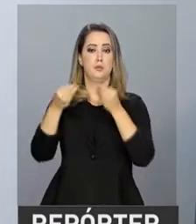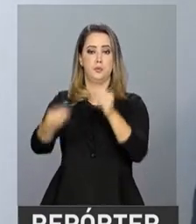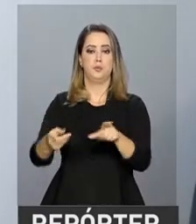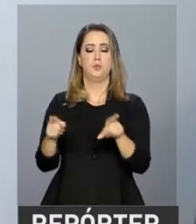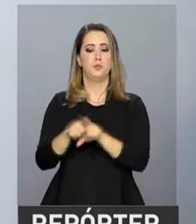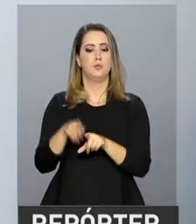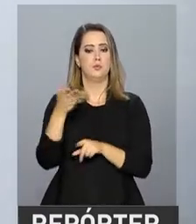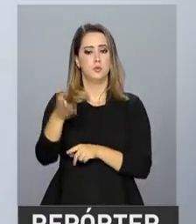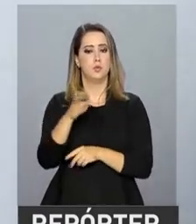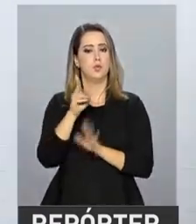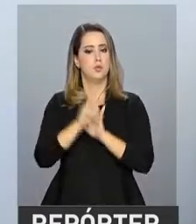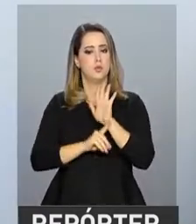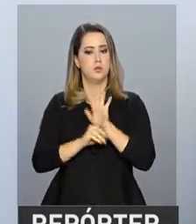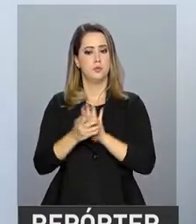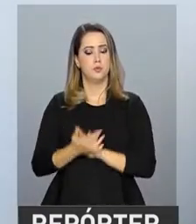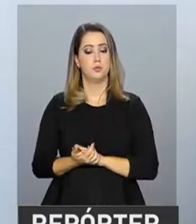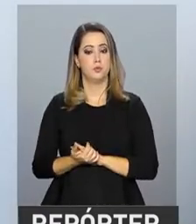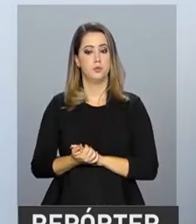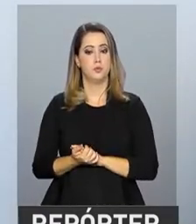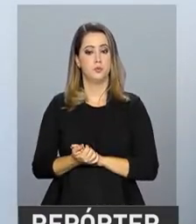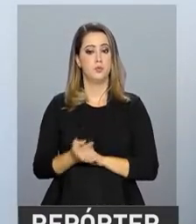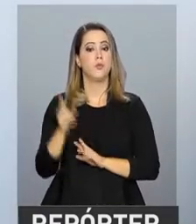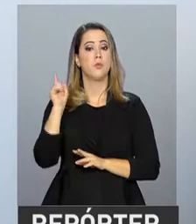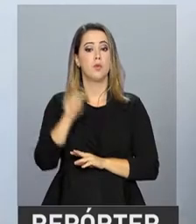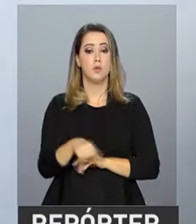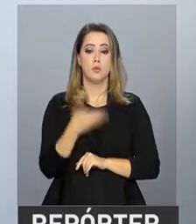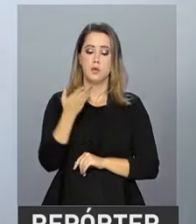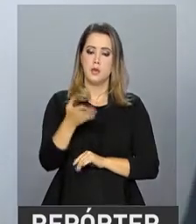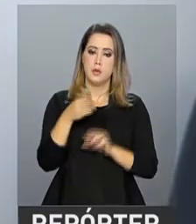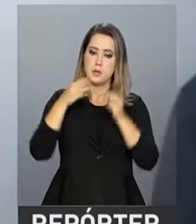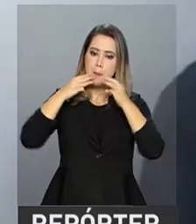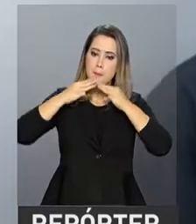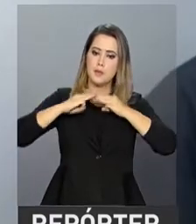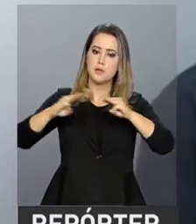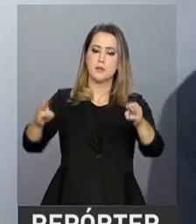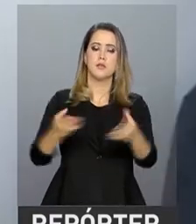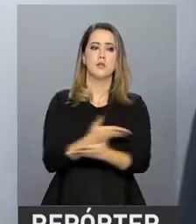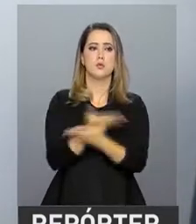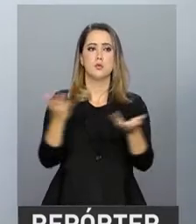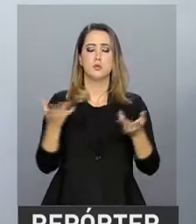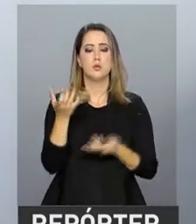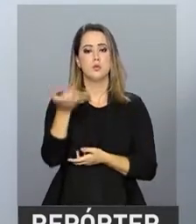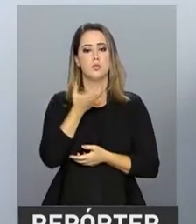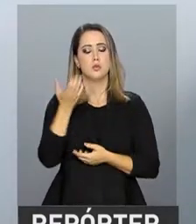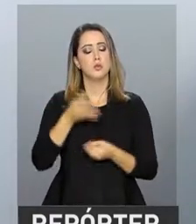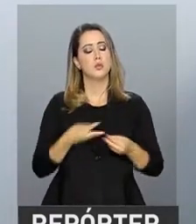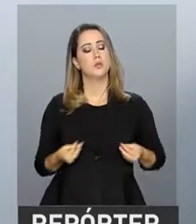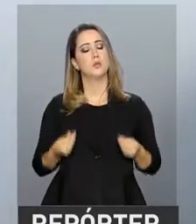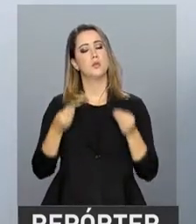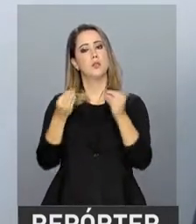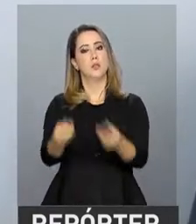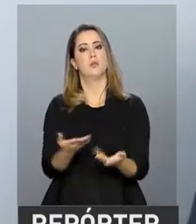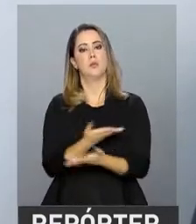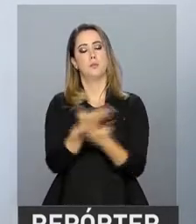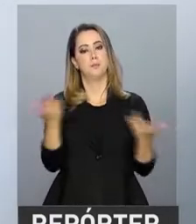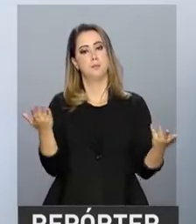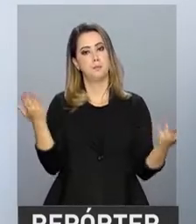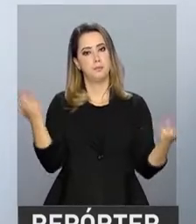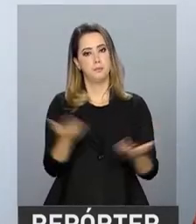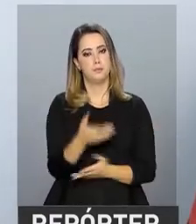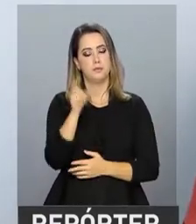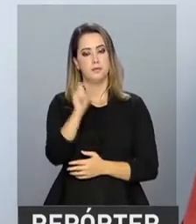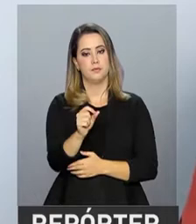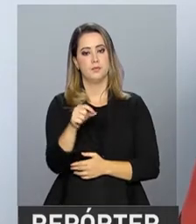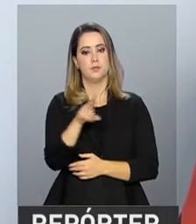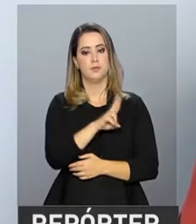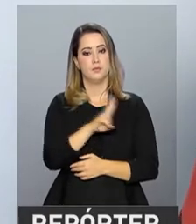garantia deste direito. E é essa mensagem que eu gostaria de trazer para vocês